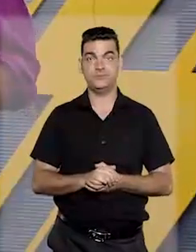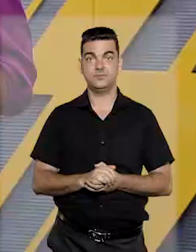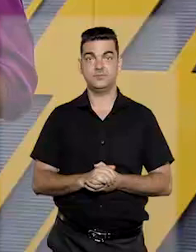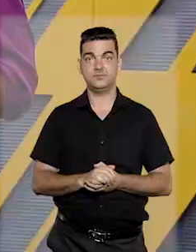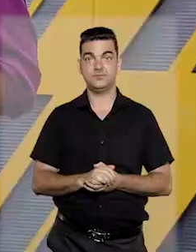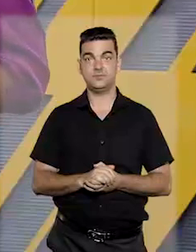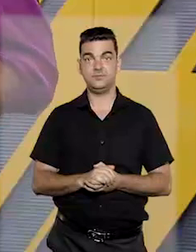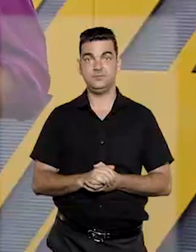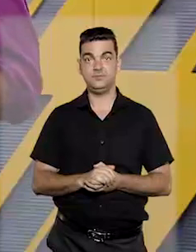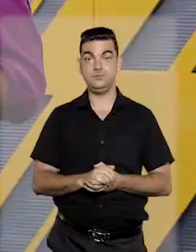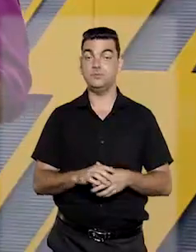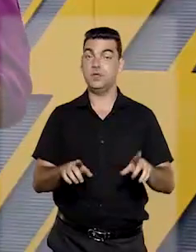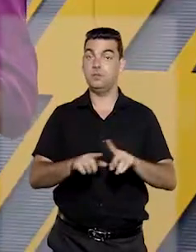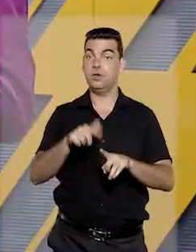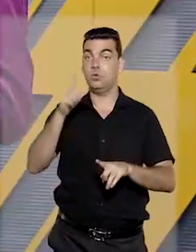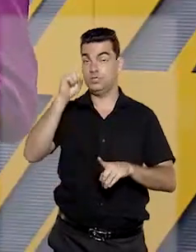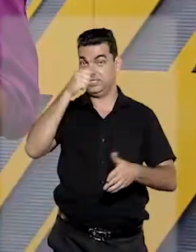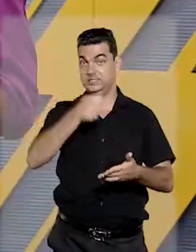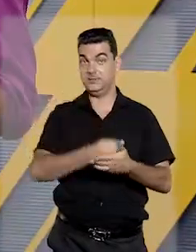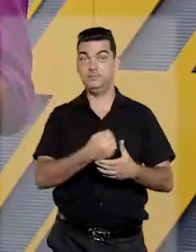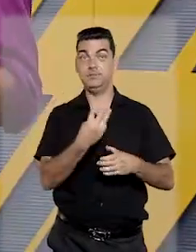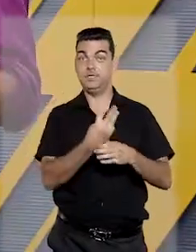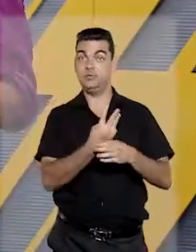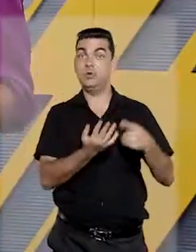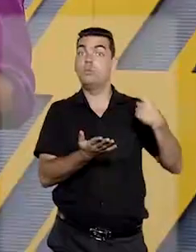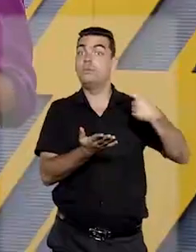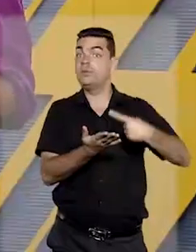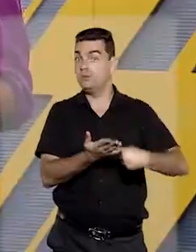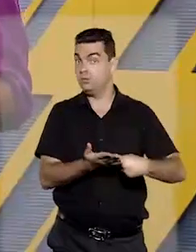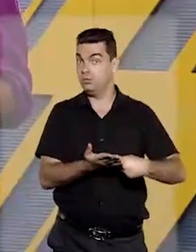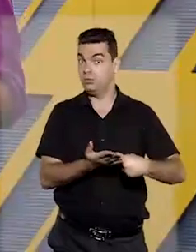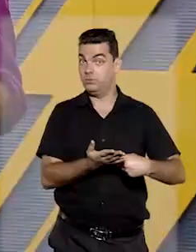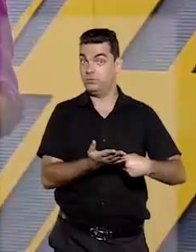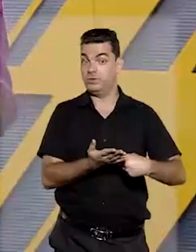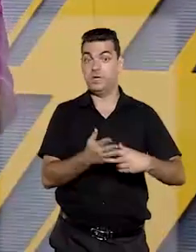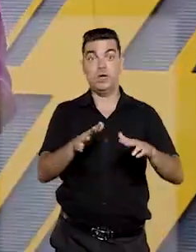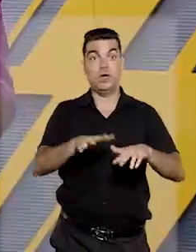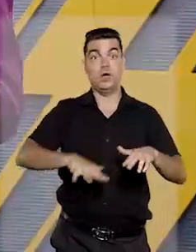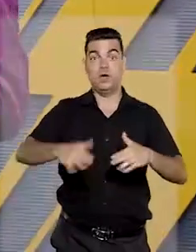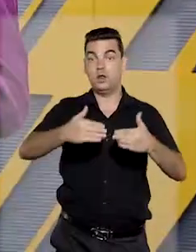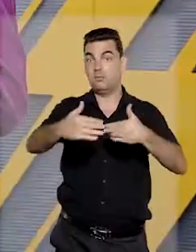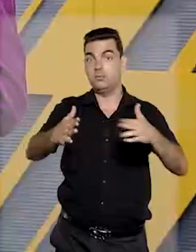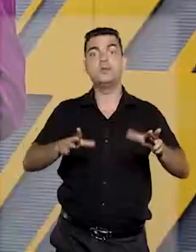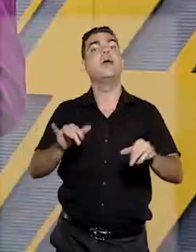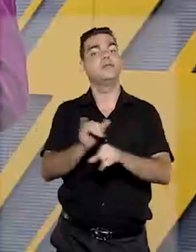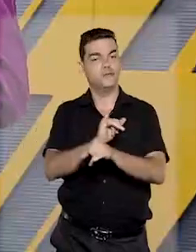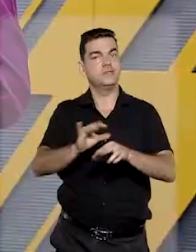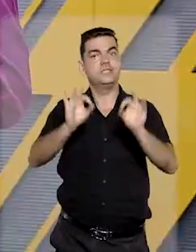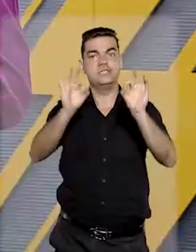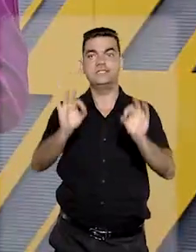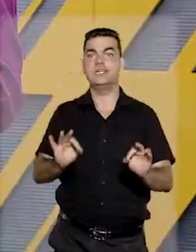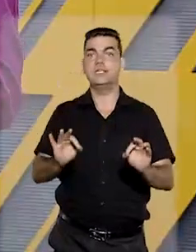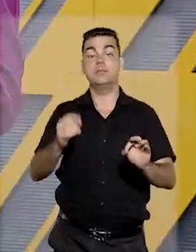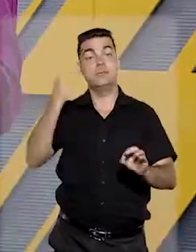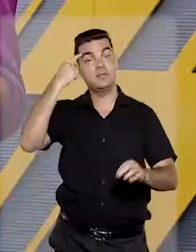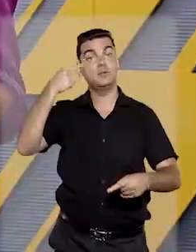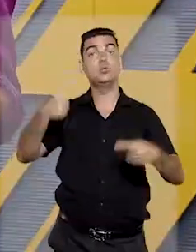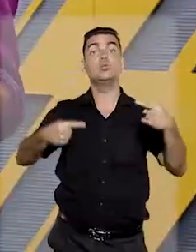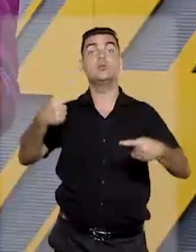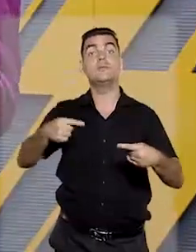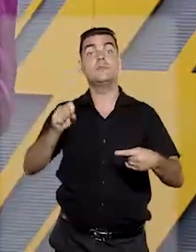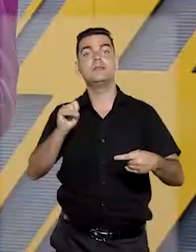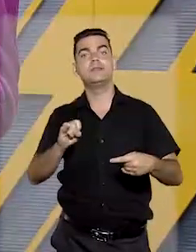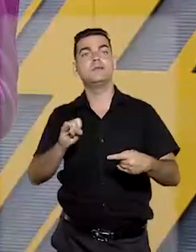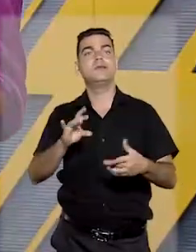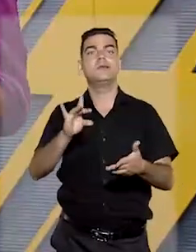Em outra decisão, a terceira turma estabeleceu que a ação demarcatória é via adequada para dirimir discrepâncias entre a